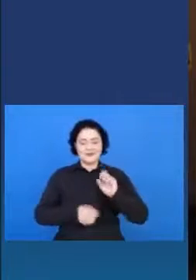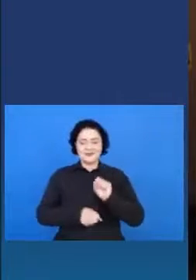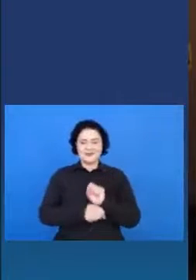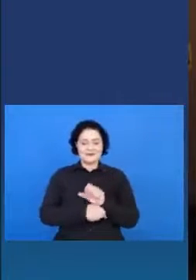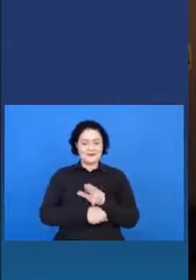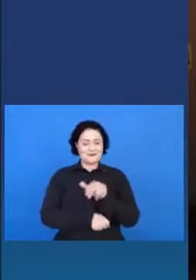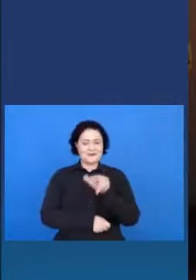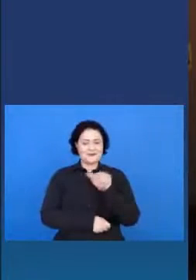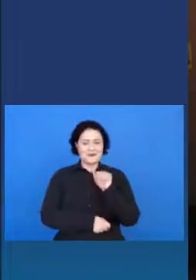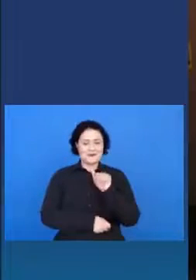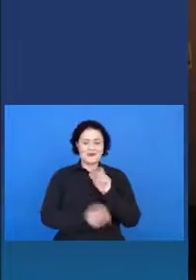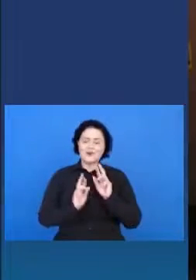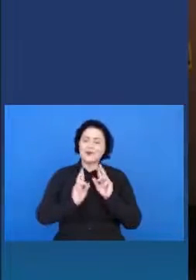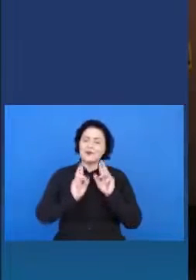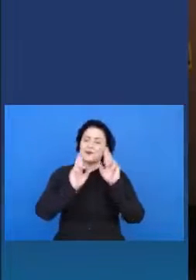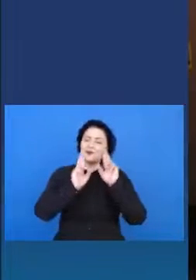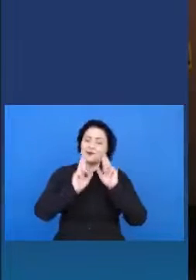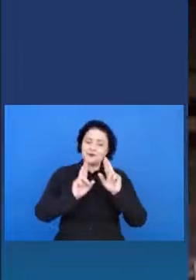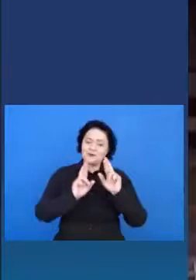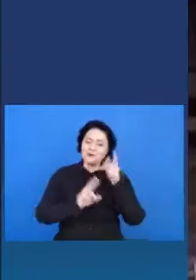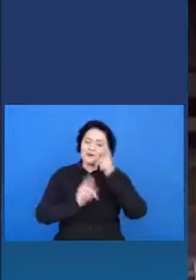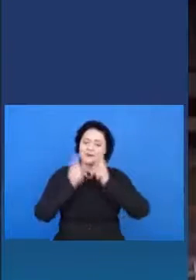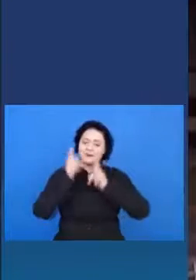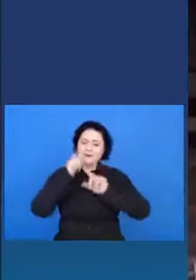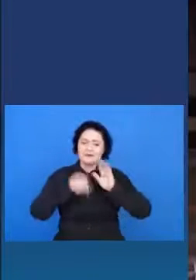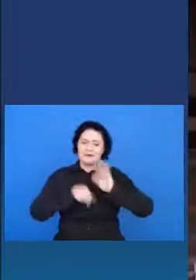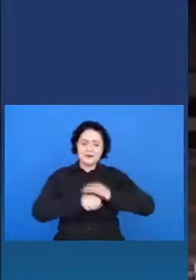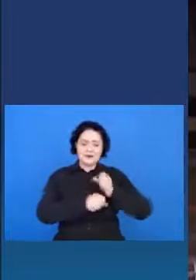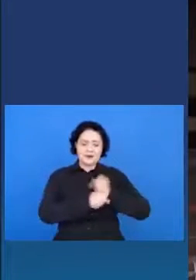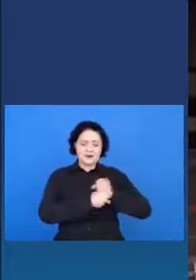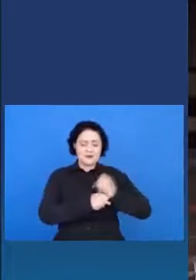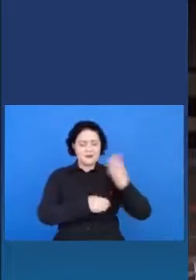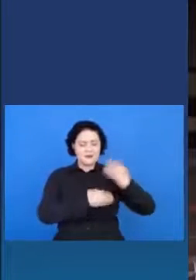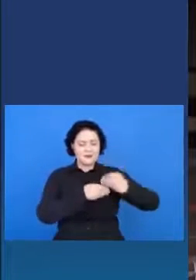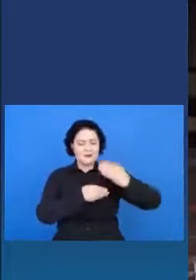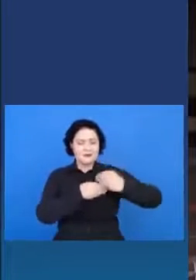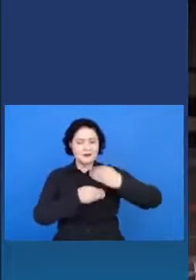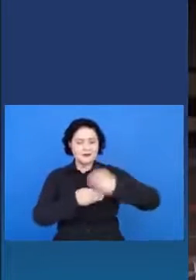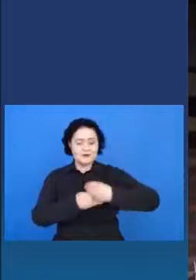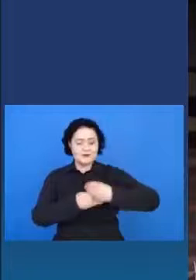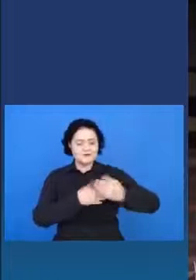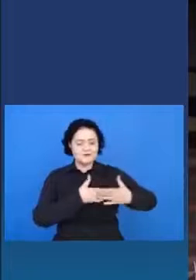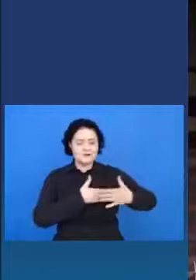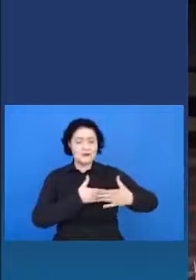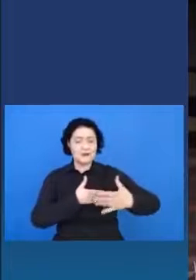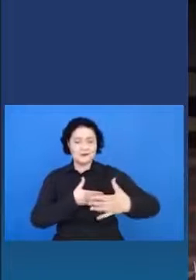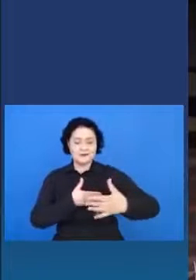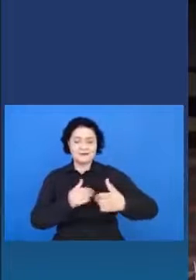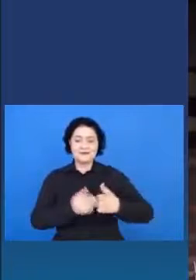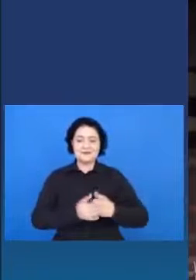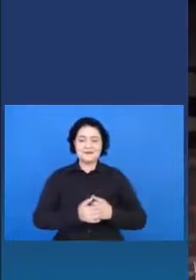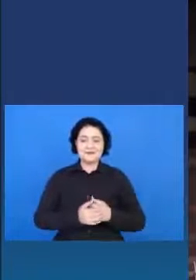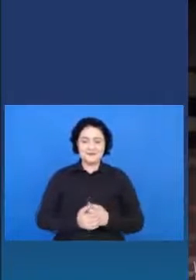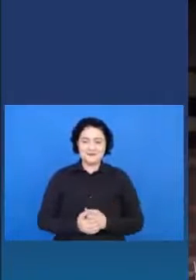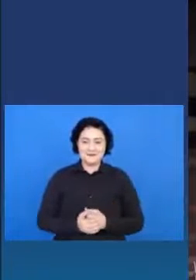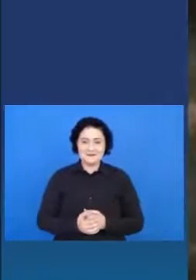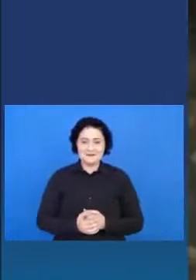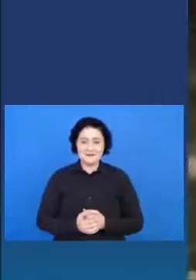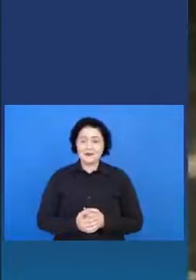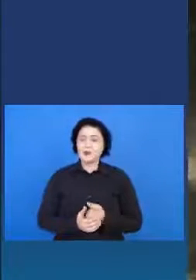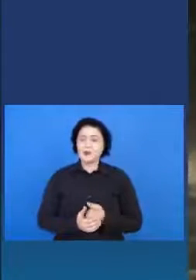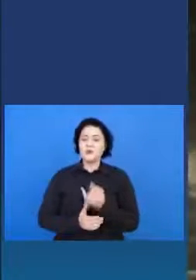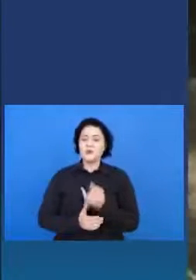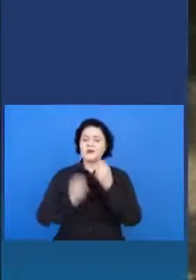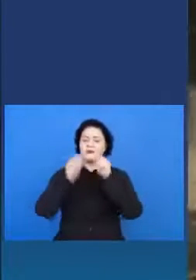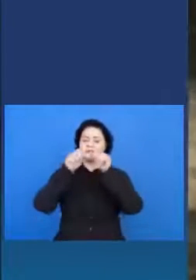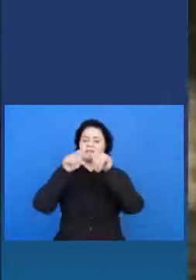Oxalá possamos acrescentar muitos outros anos para essa tarefa iluminativa e quantas